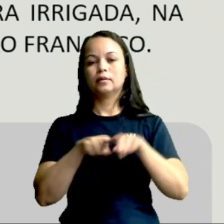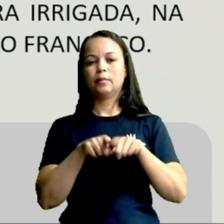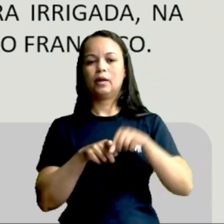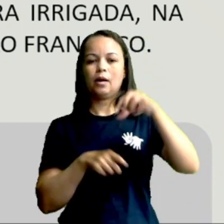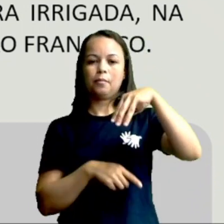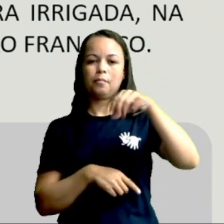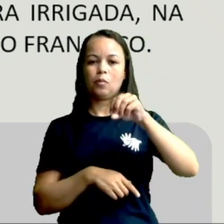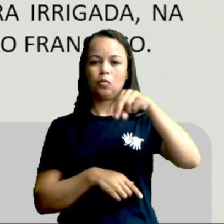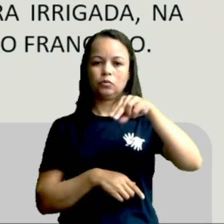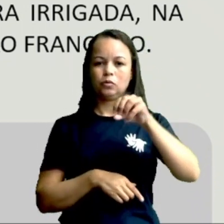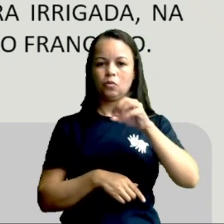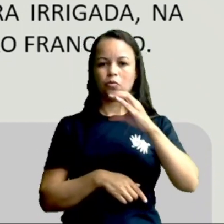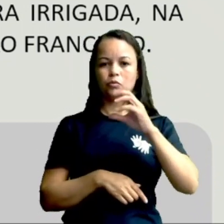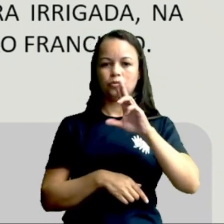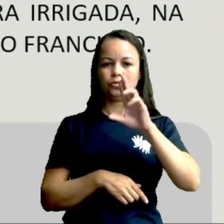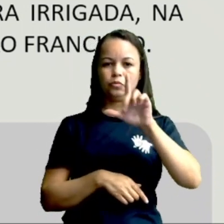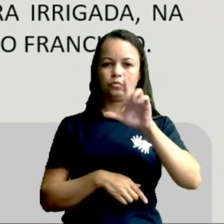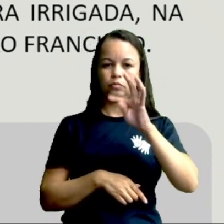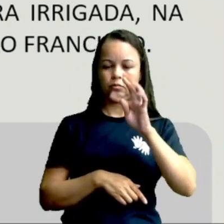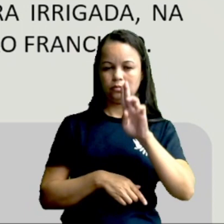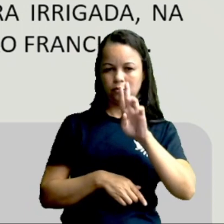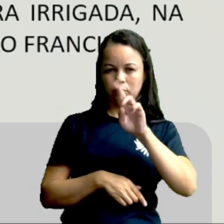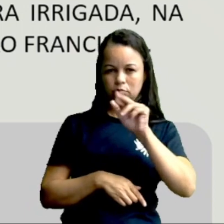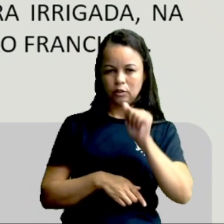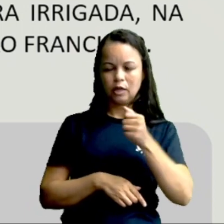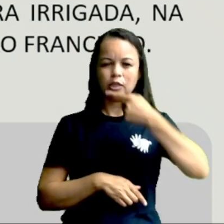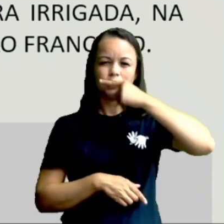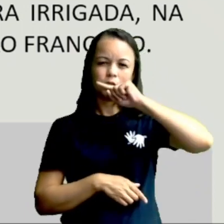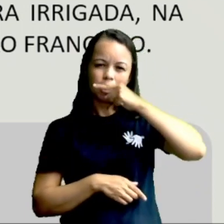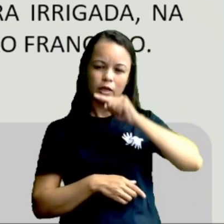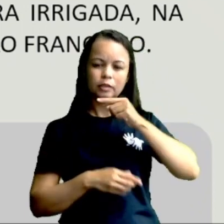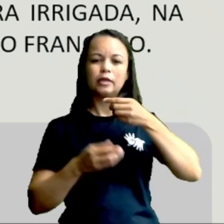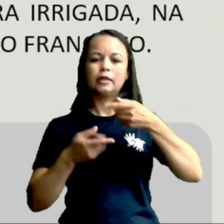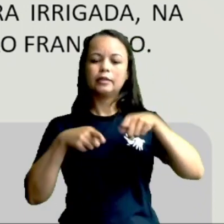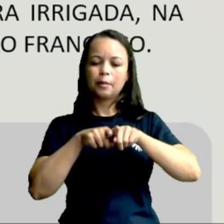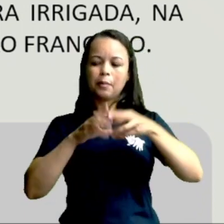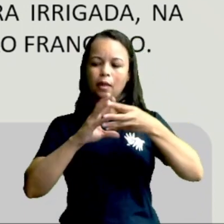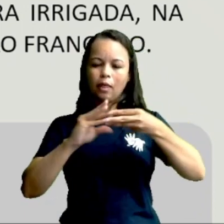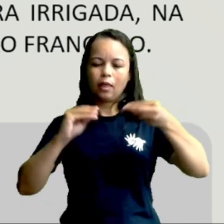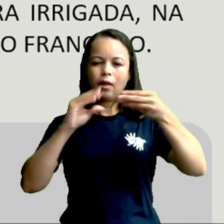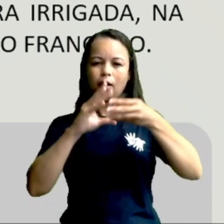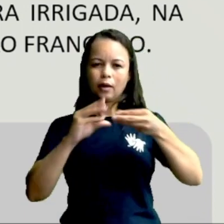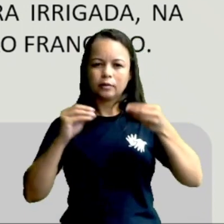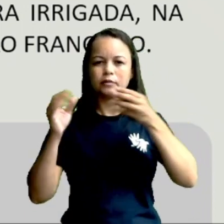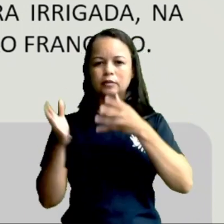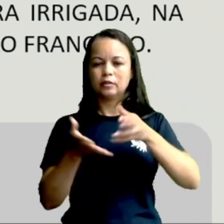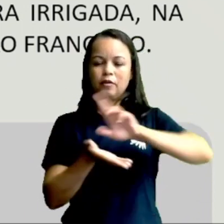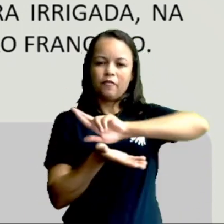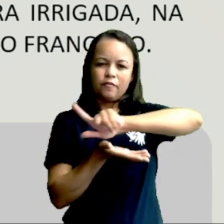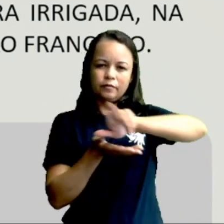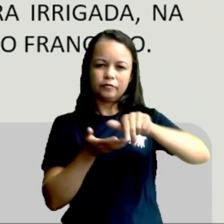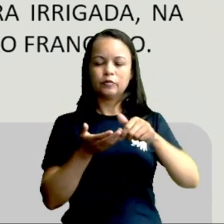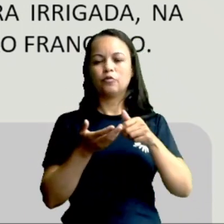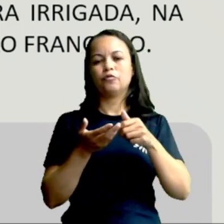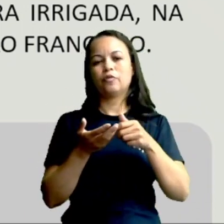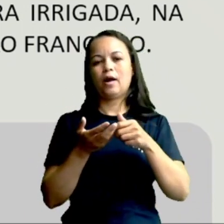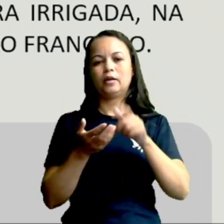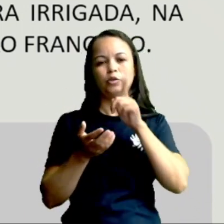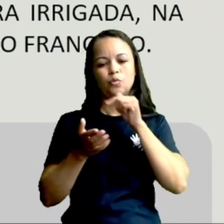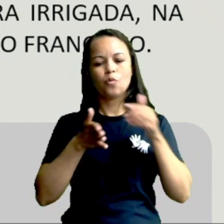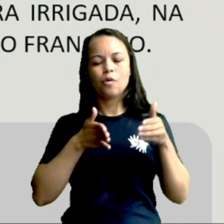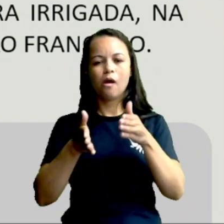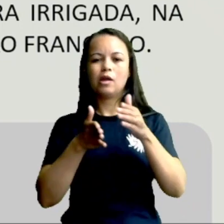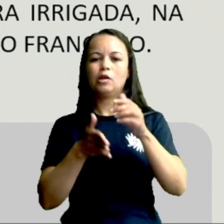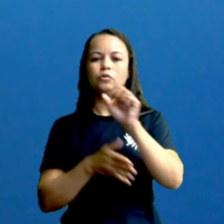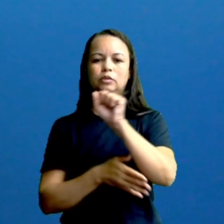cana-de-açúcar e algodão no litoral, e a fruticultura irrigada na região do Vale do Rio São Francisco. Lembra, gente, que eu disse a